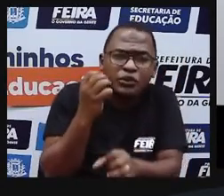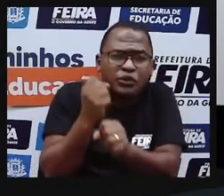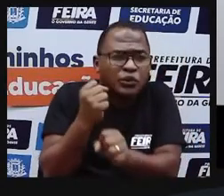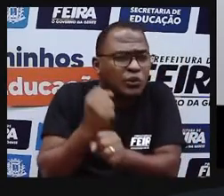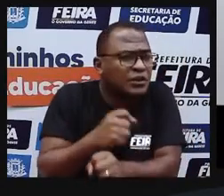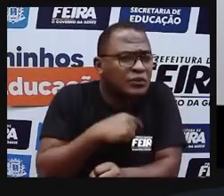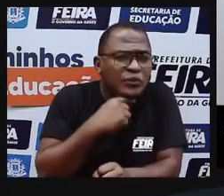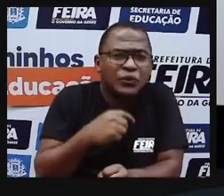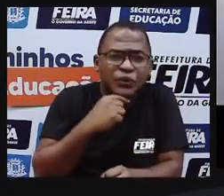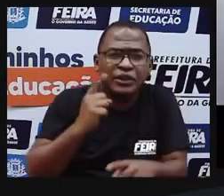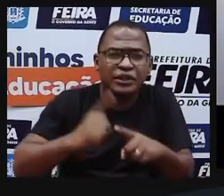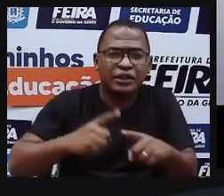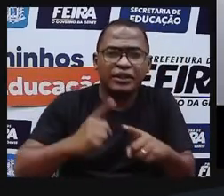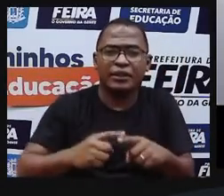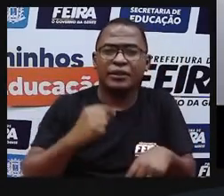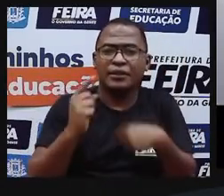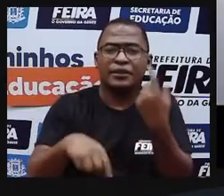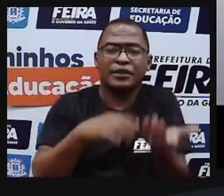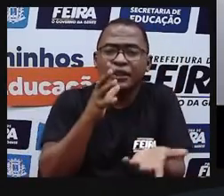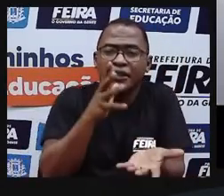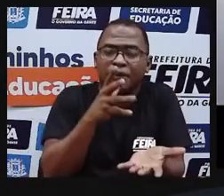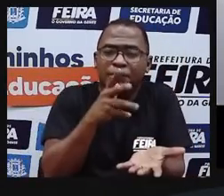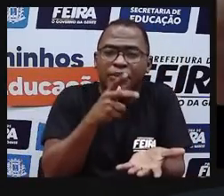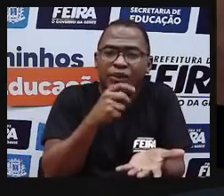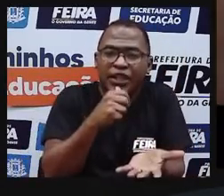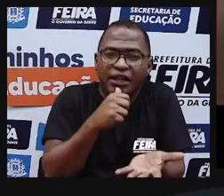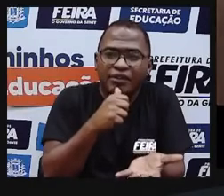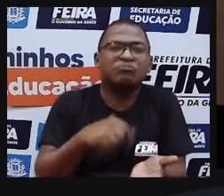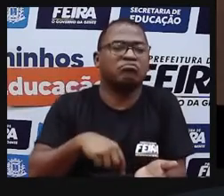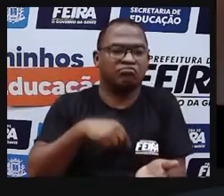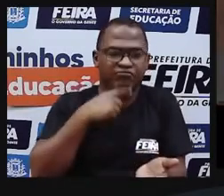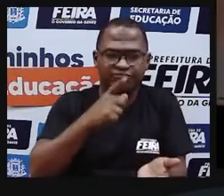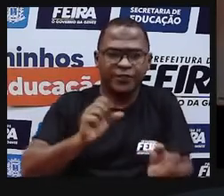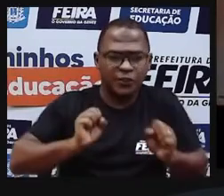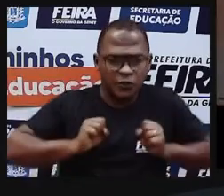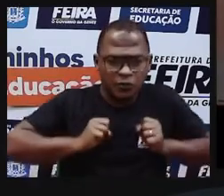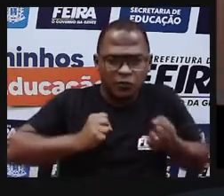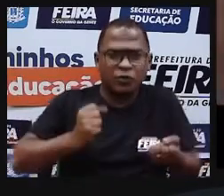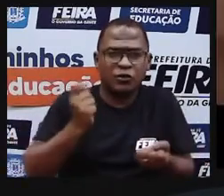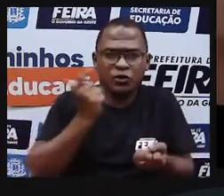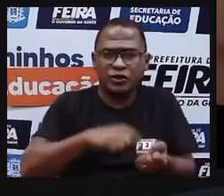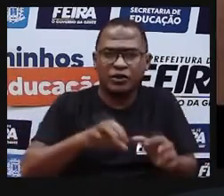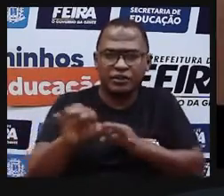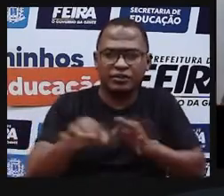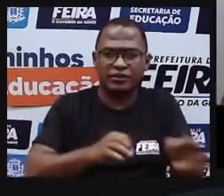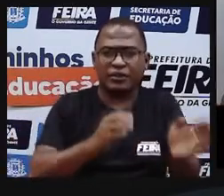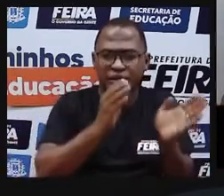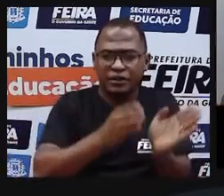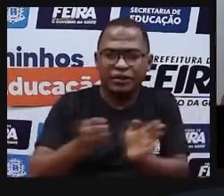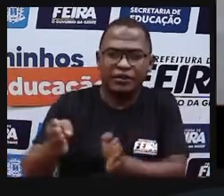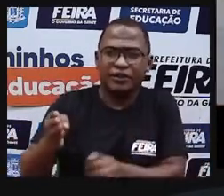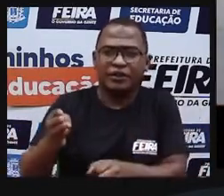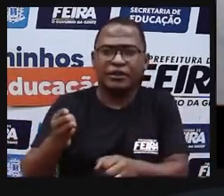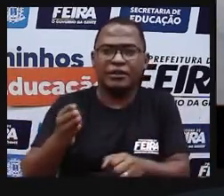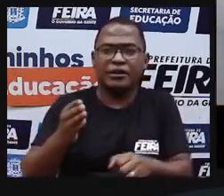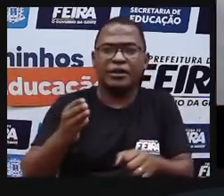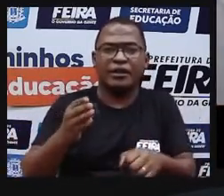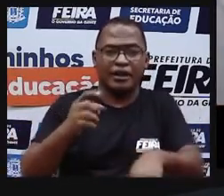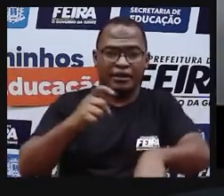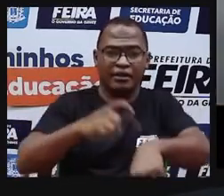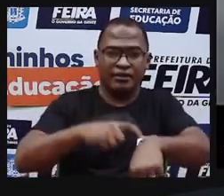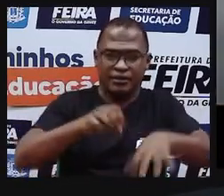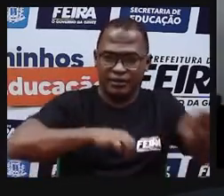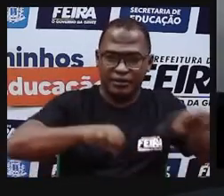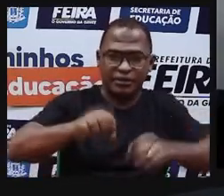fazer rápido, né? Mas eu consigo. Faço as coisas tudo, quando vai dando a hora de ir para a